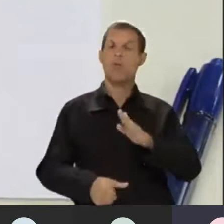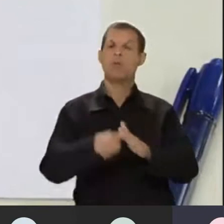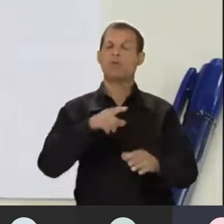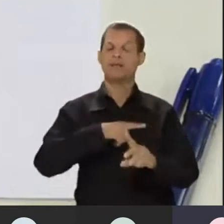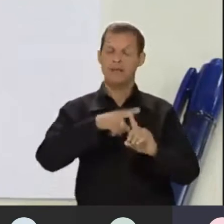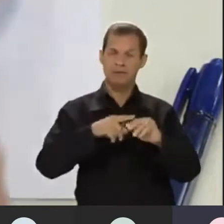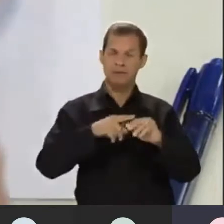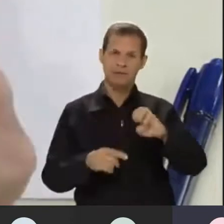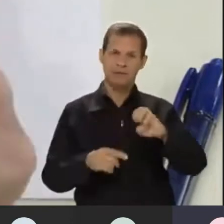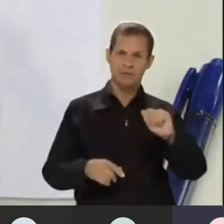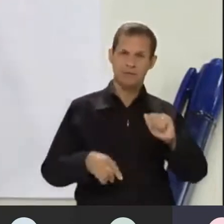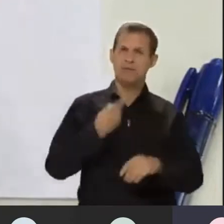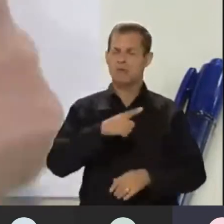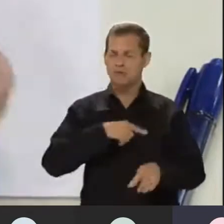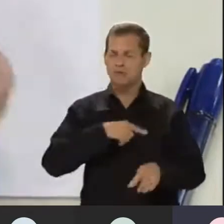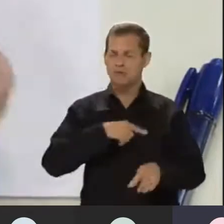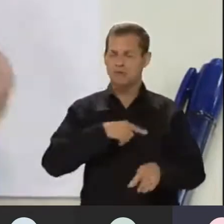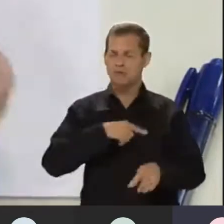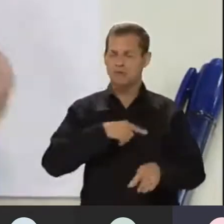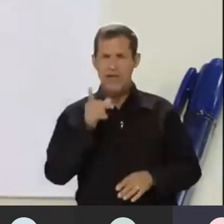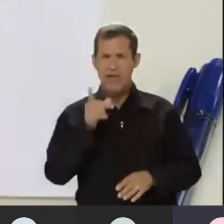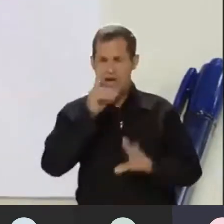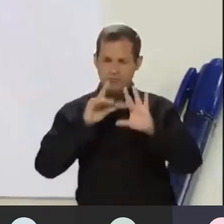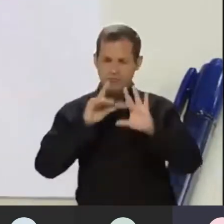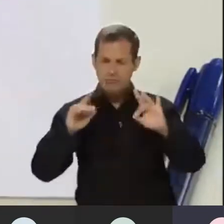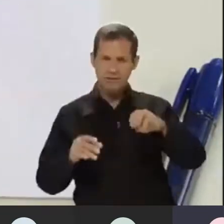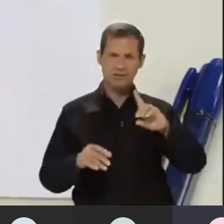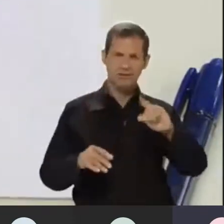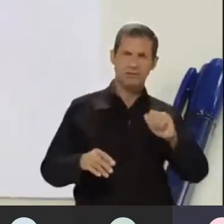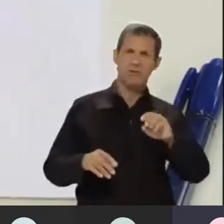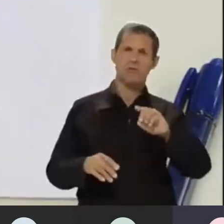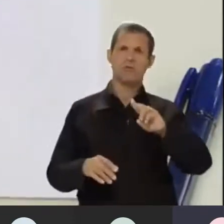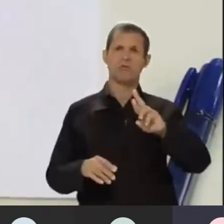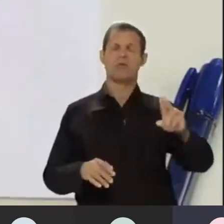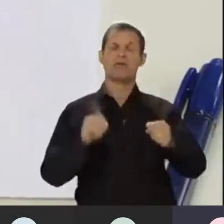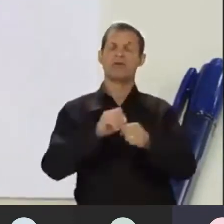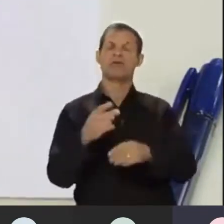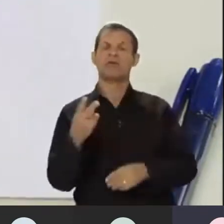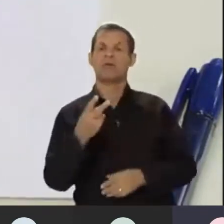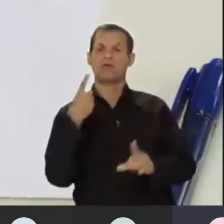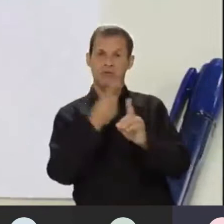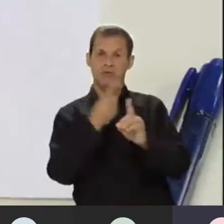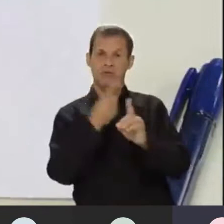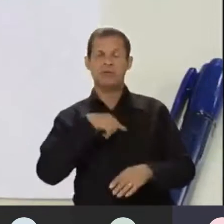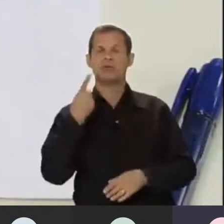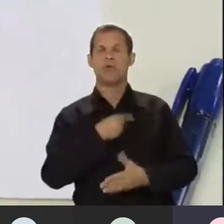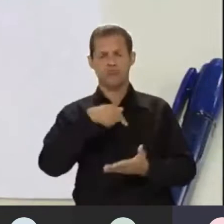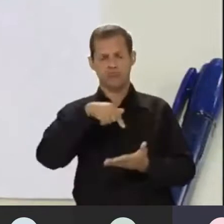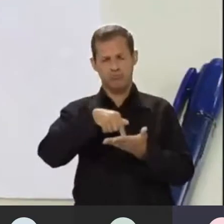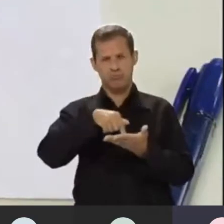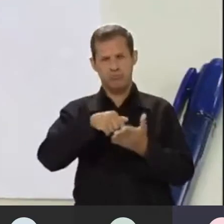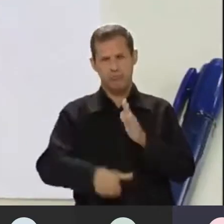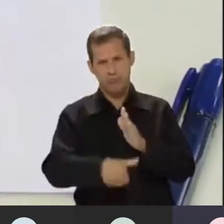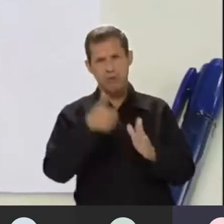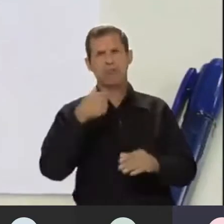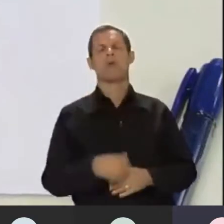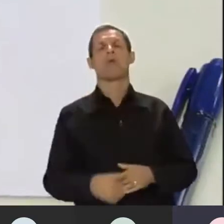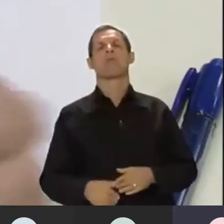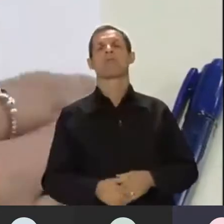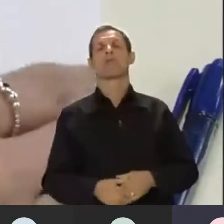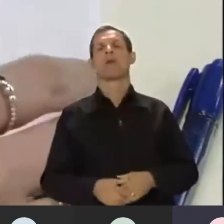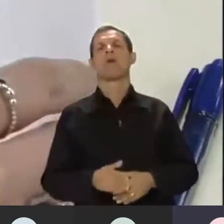essa temperatura média e que a gente tem essa umidade relativa média. Fazendo o encontro das duas, nós vamos encontrar o nosso primeiro ponto.